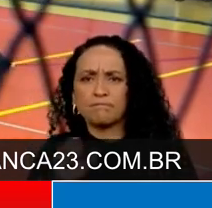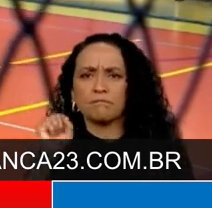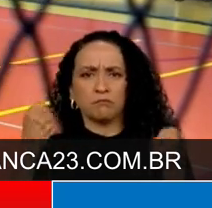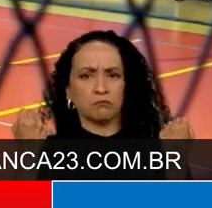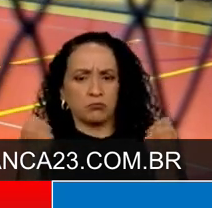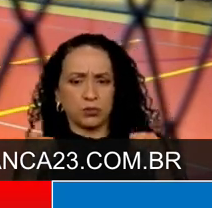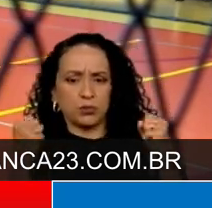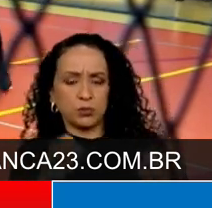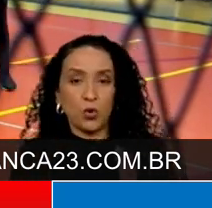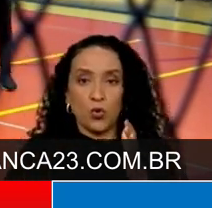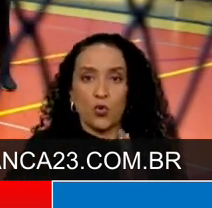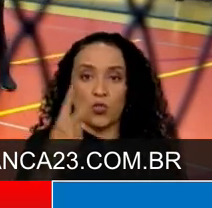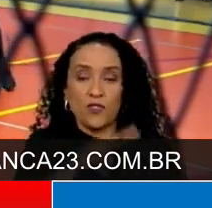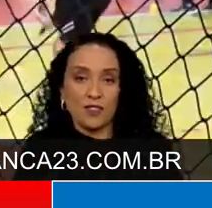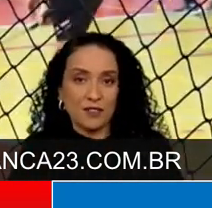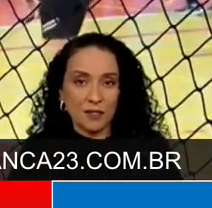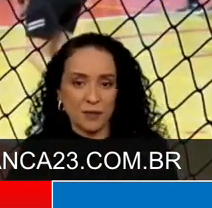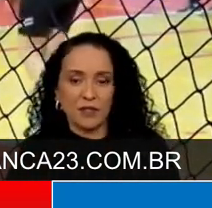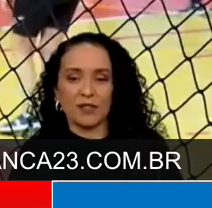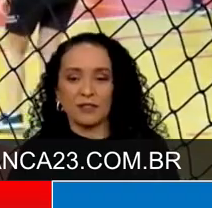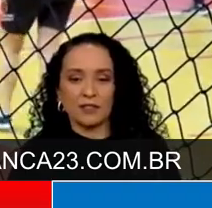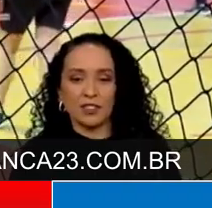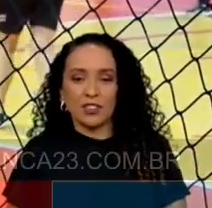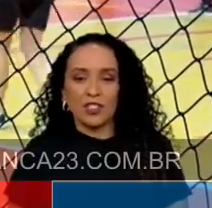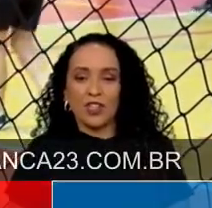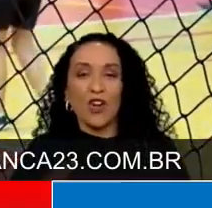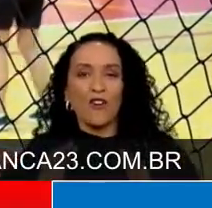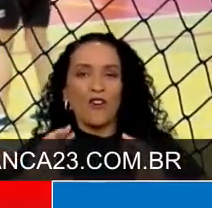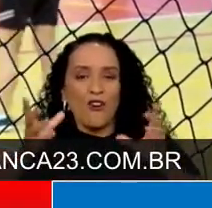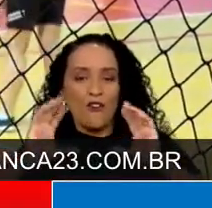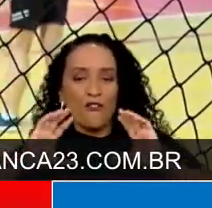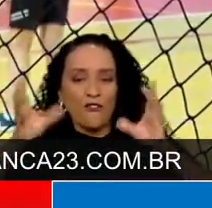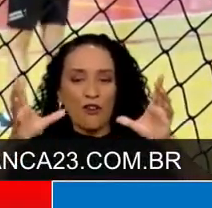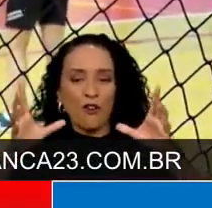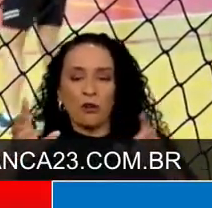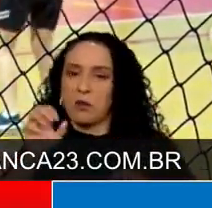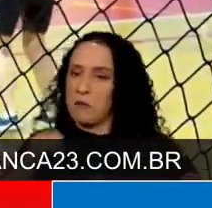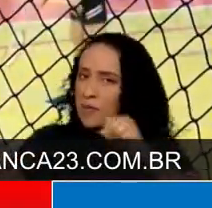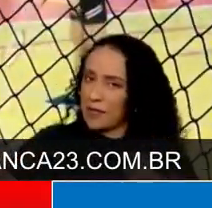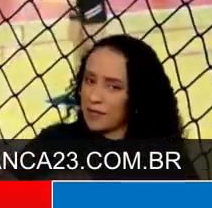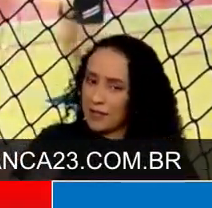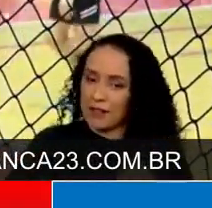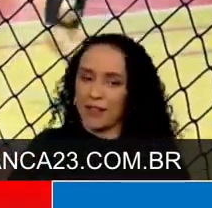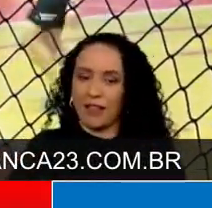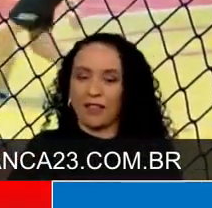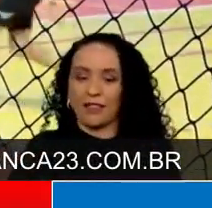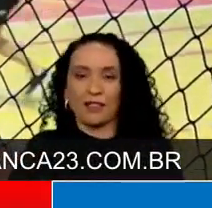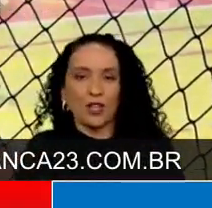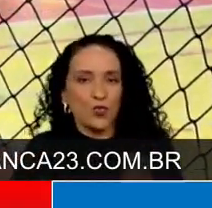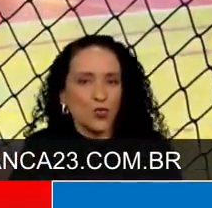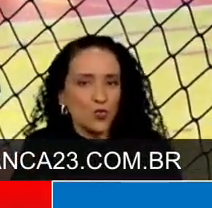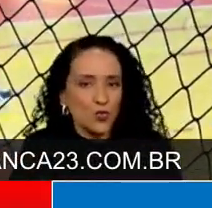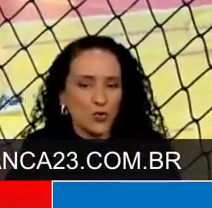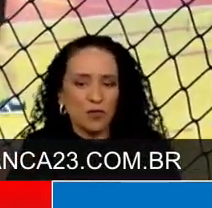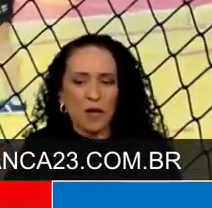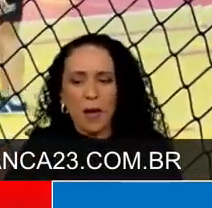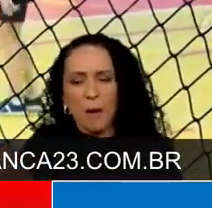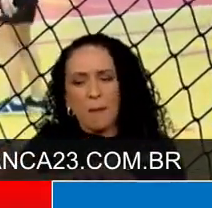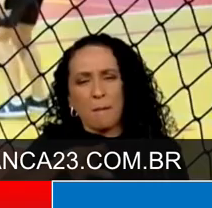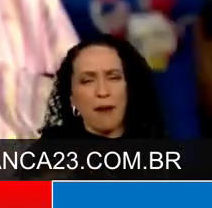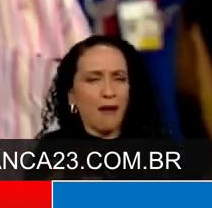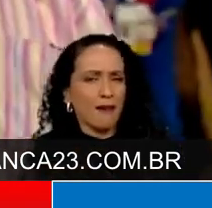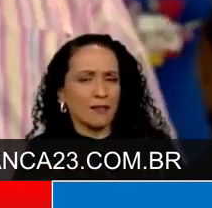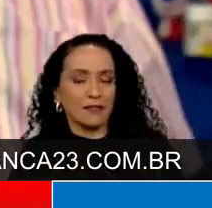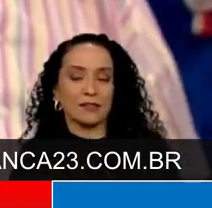exercícios 2 vezes por semana. Jogar vôlei, mas bicicleta, esteira e várias outras